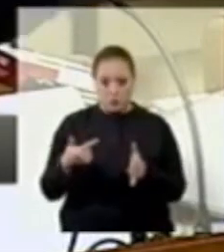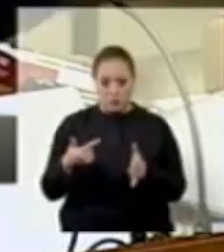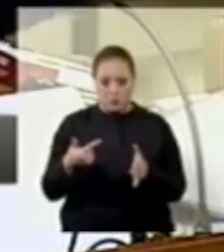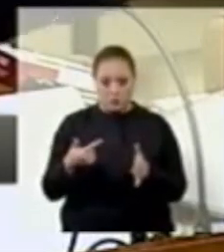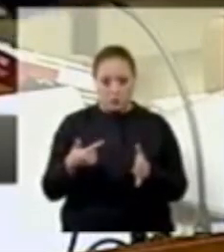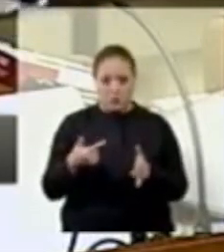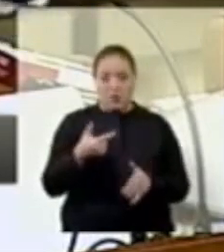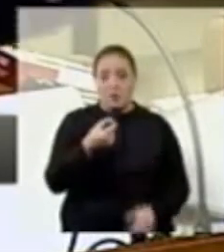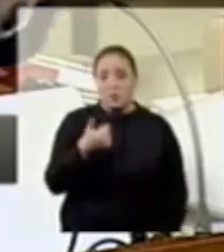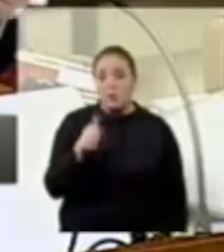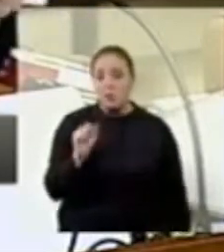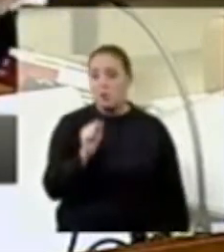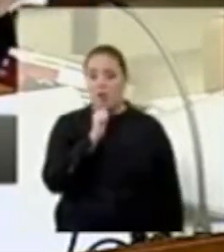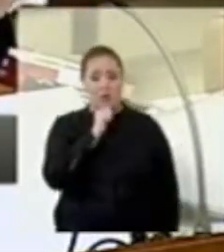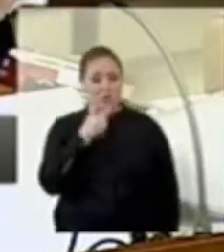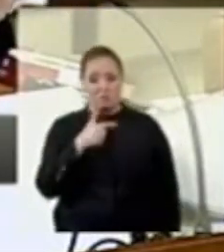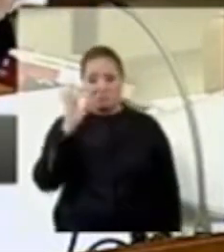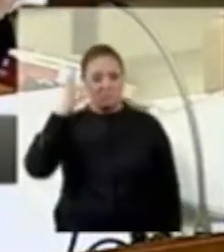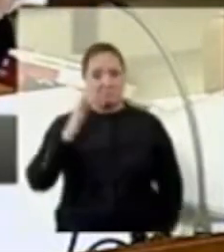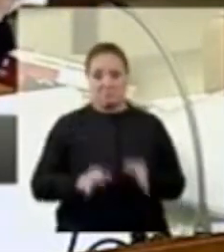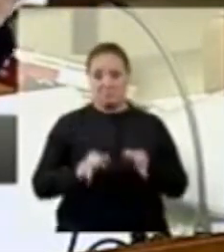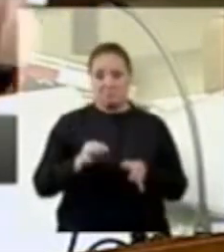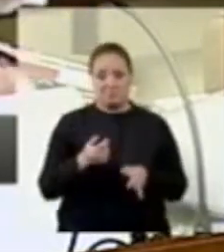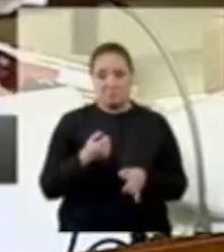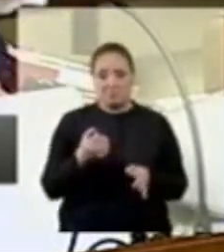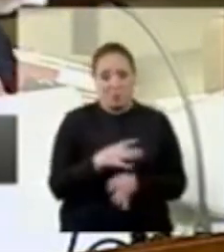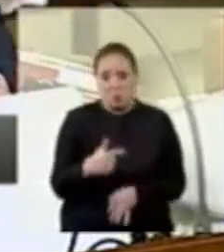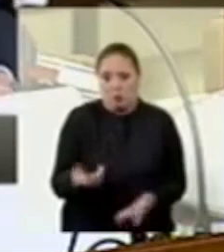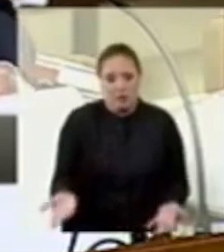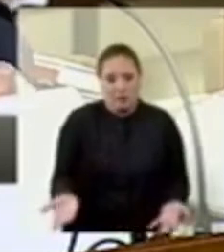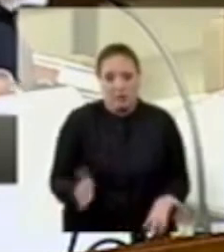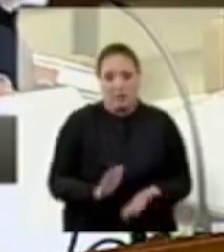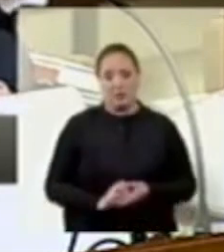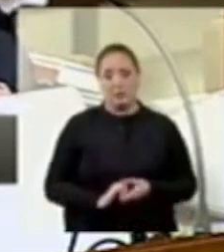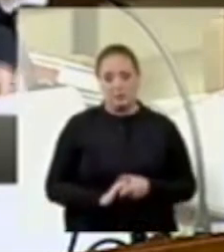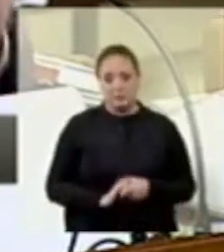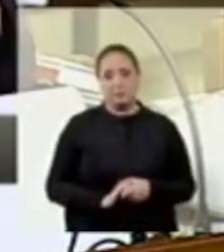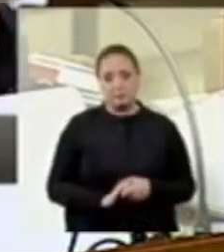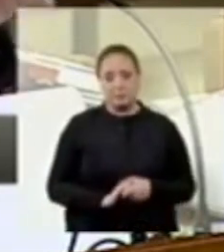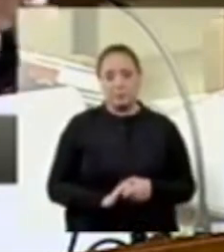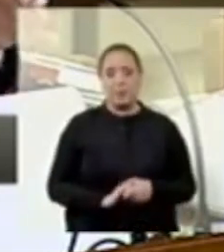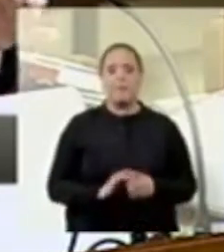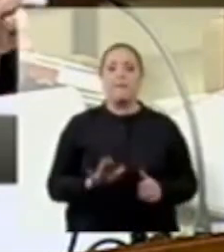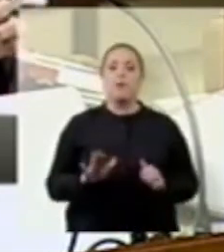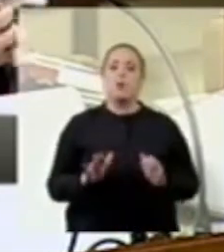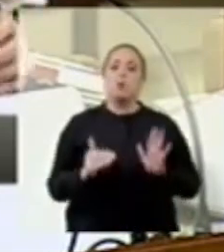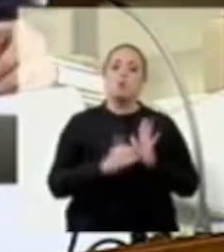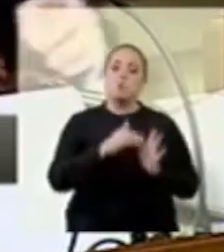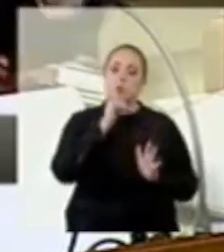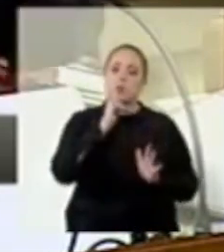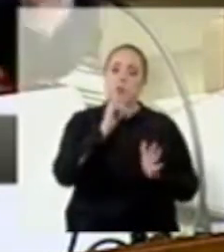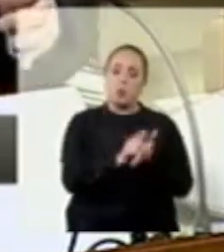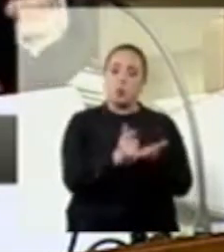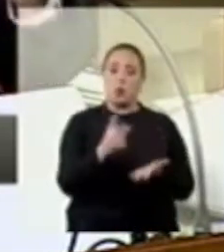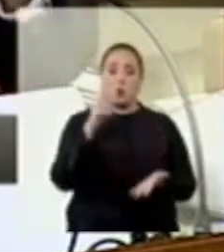2018 ainda não vai ter sido julgado o último exemplo estava no jornal ontem